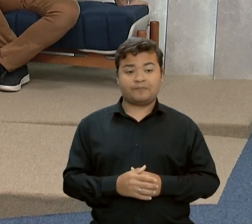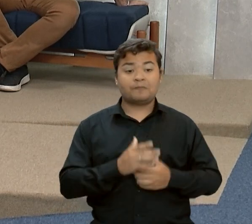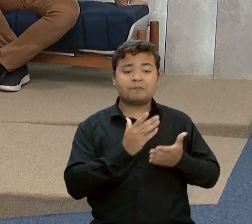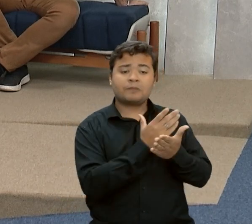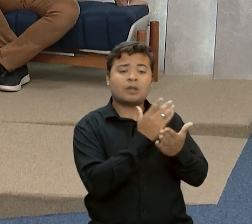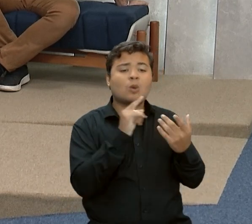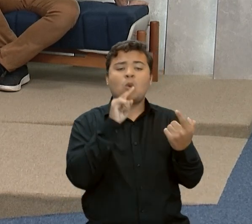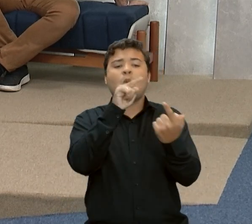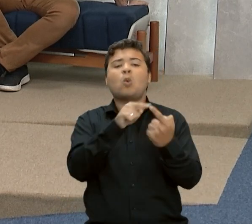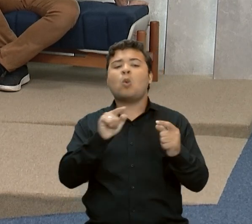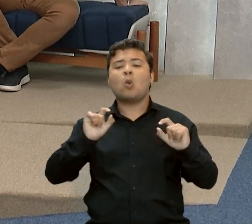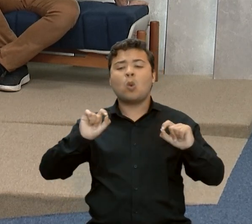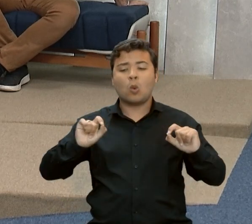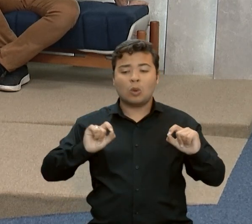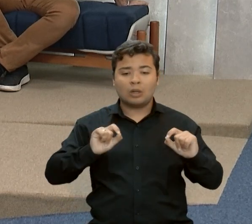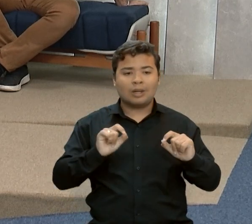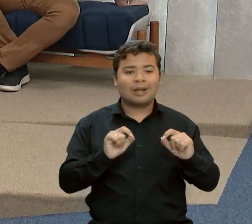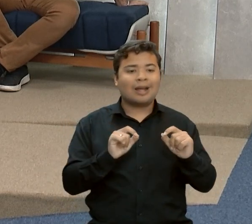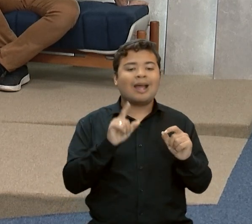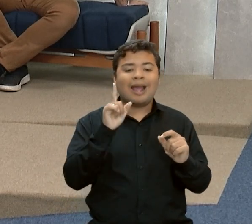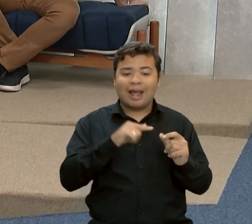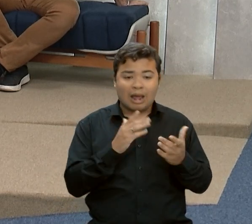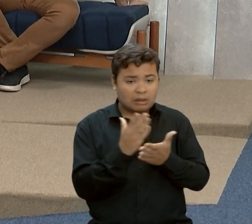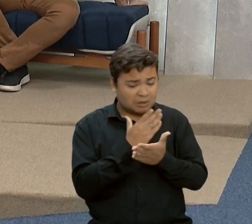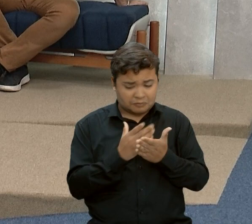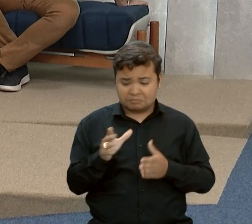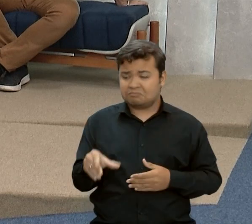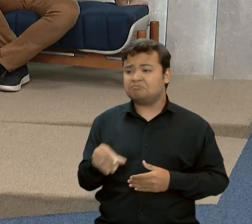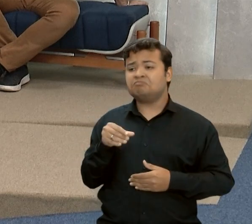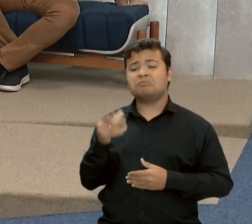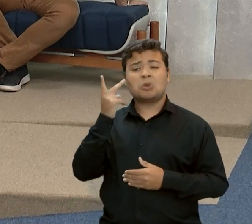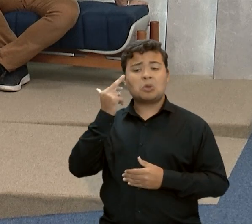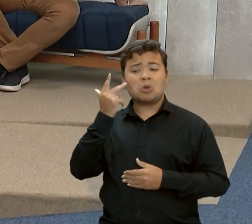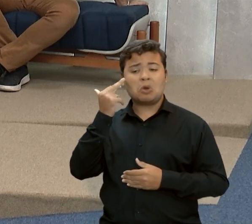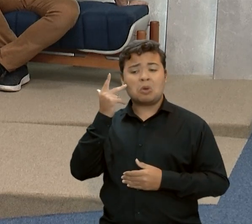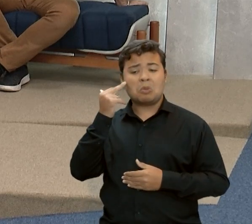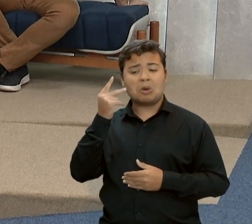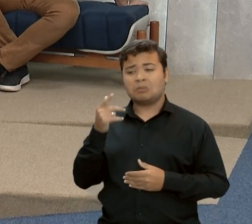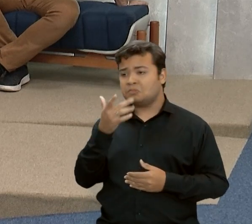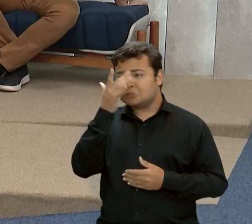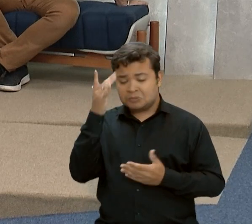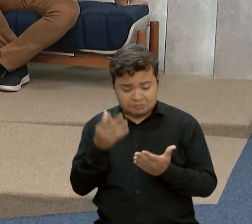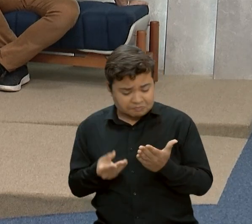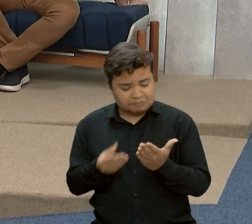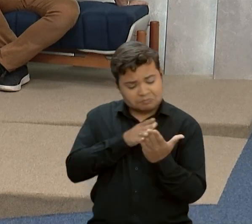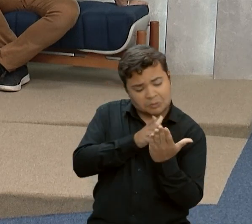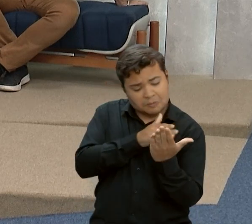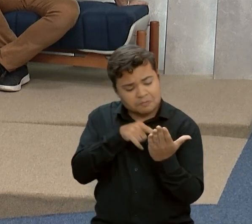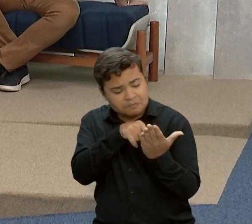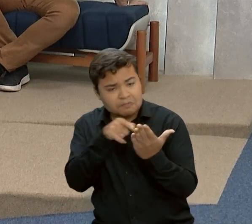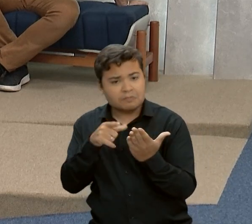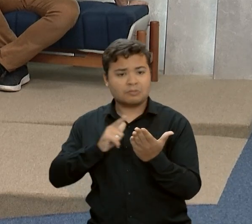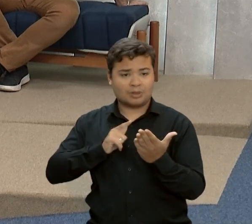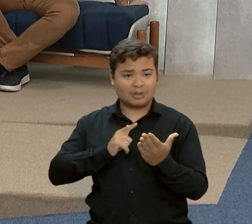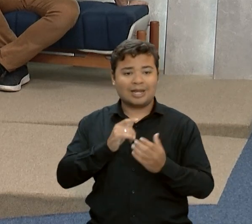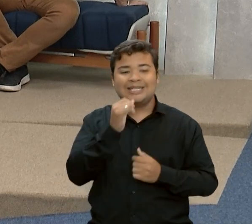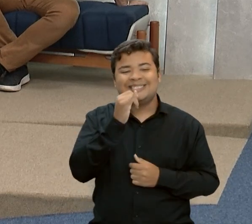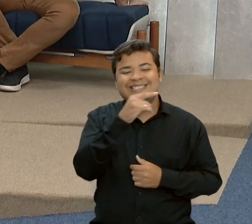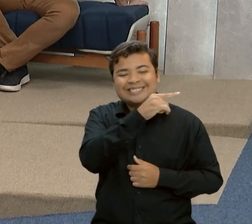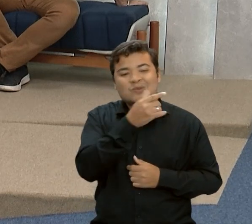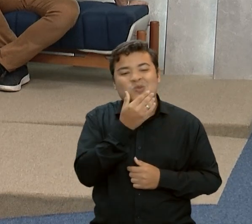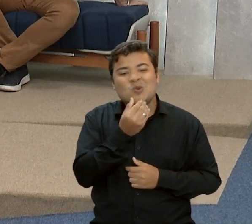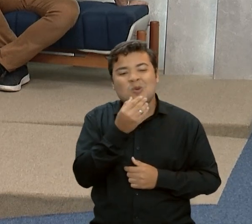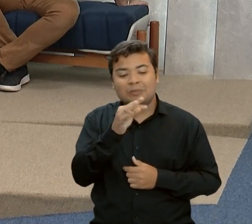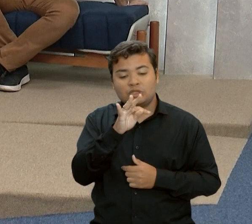desenvolvido como sendo um handbook, livro de mão, que fica na mão do técnico. Tanto serve, o Tiago tem um dele na mesa dele lá,